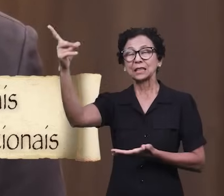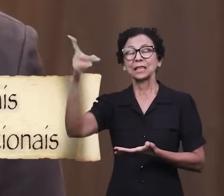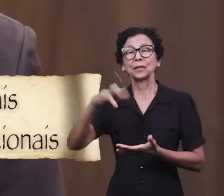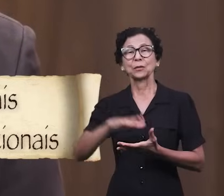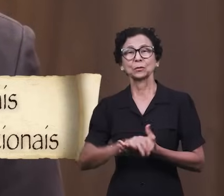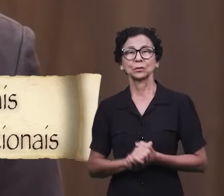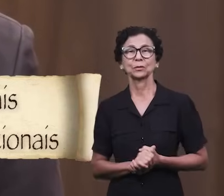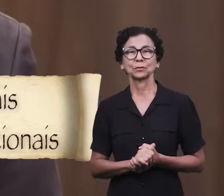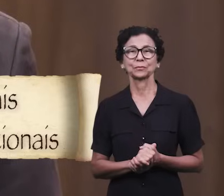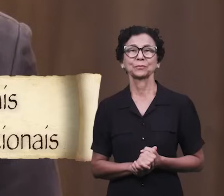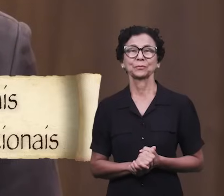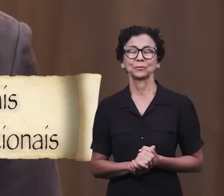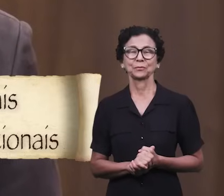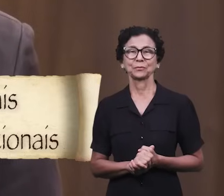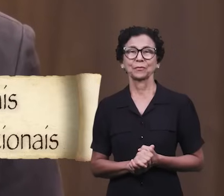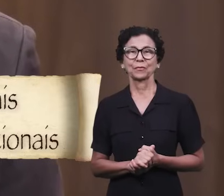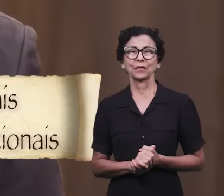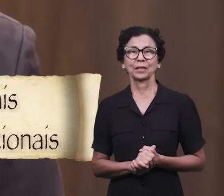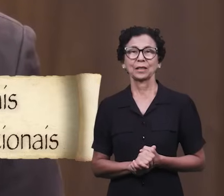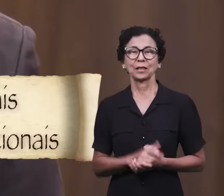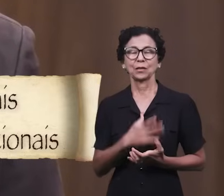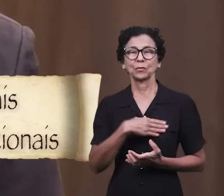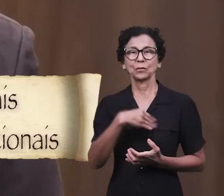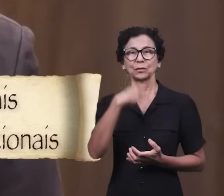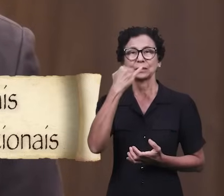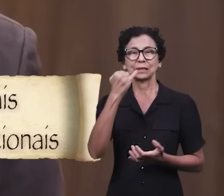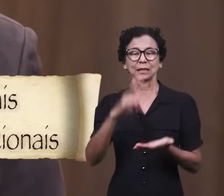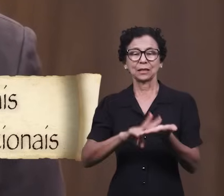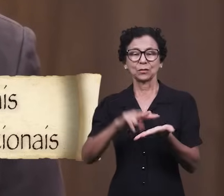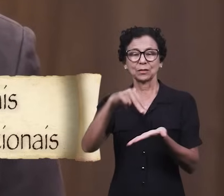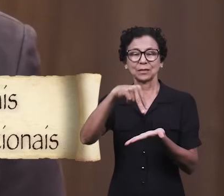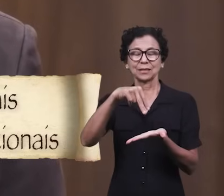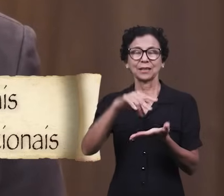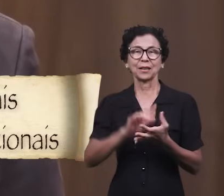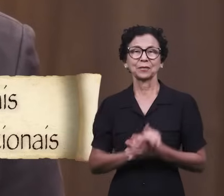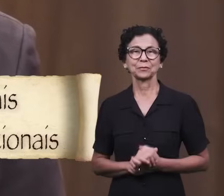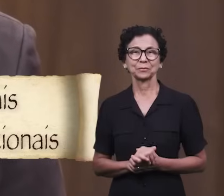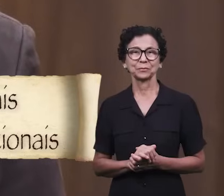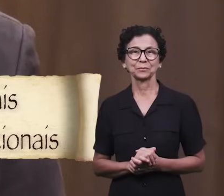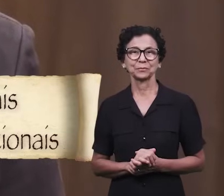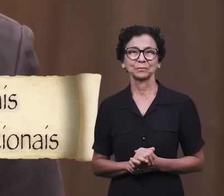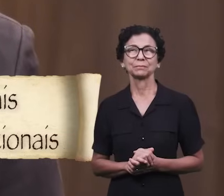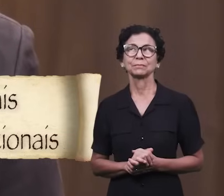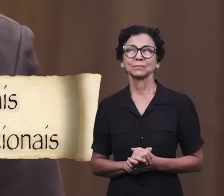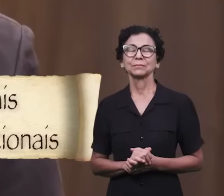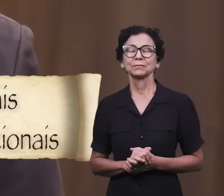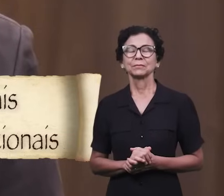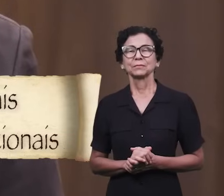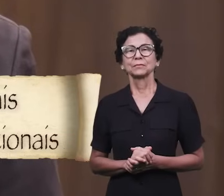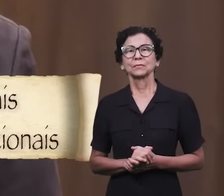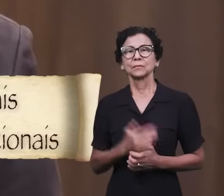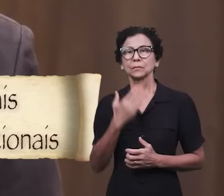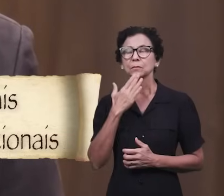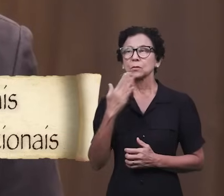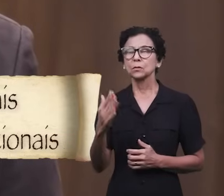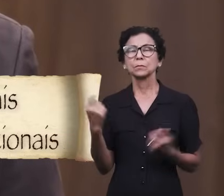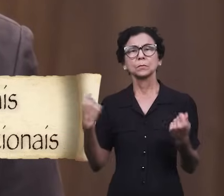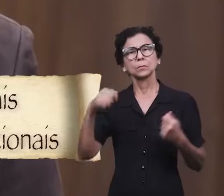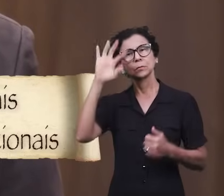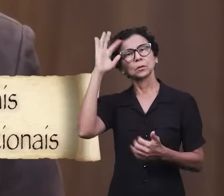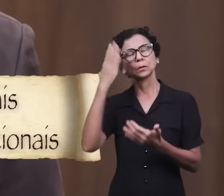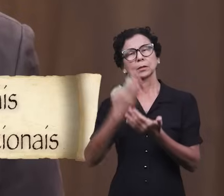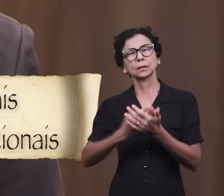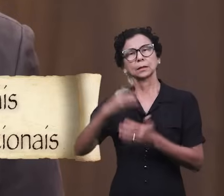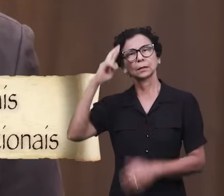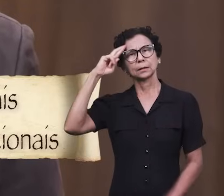Senhor pede algo para nós, aos nossos olhos, impossível, mas nós cremos que o nosso Deus é Senhor de todas as